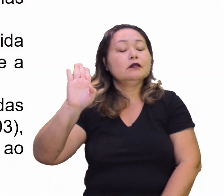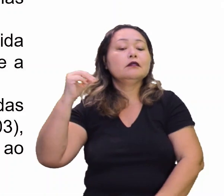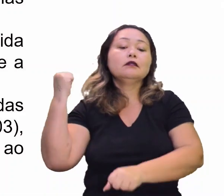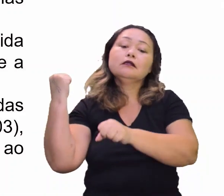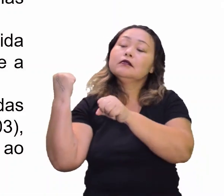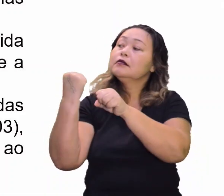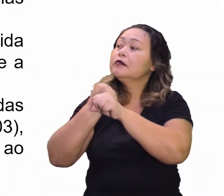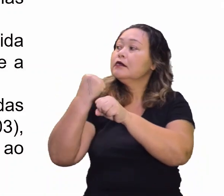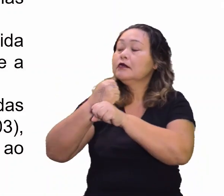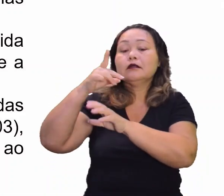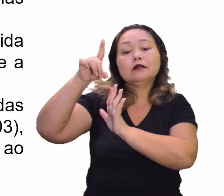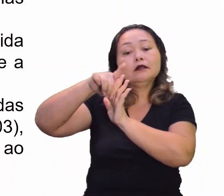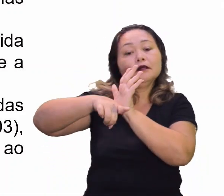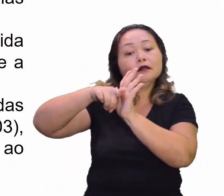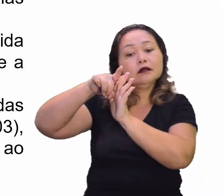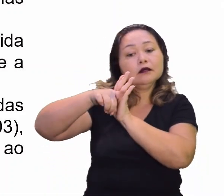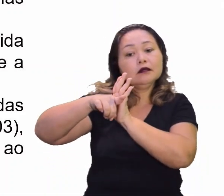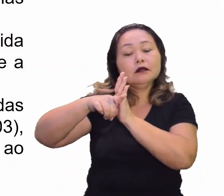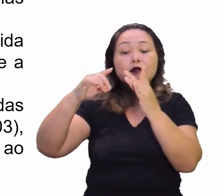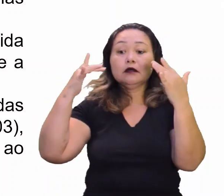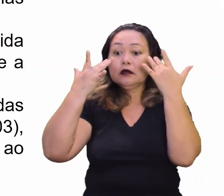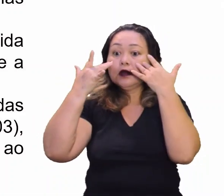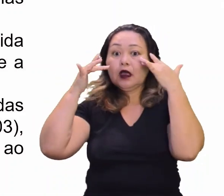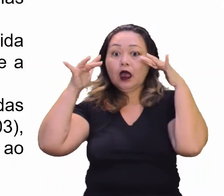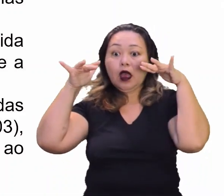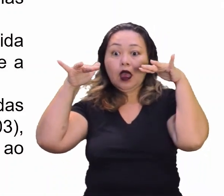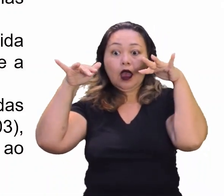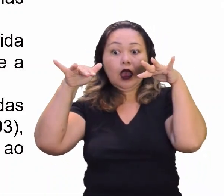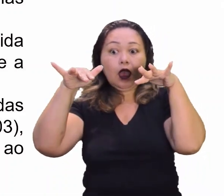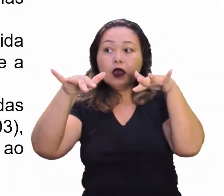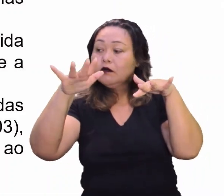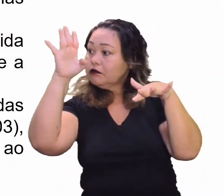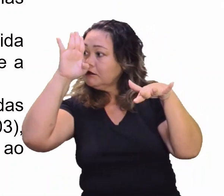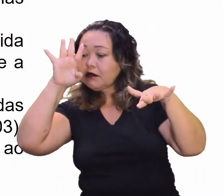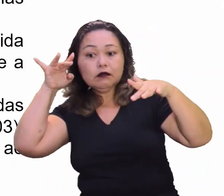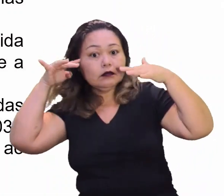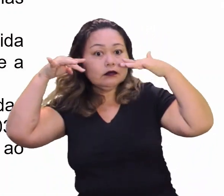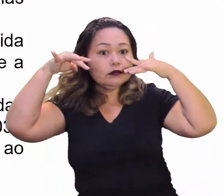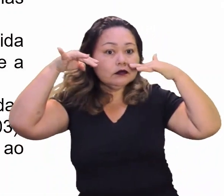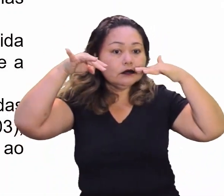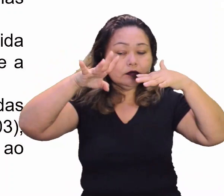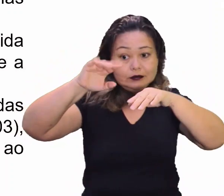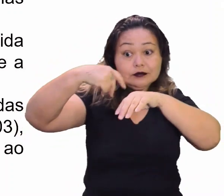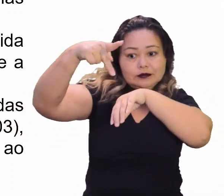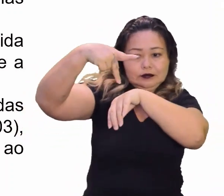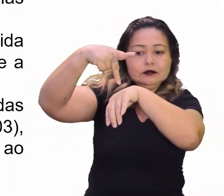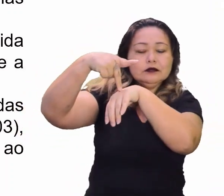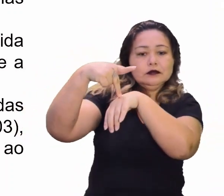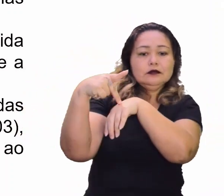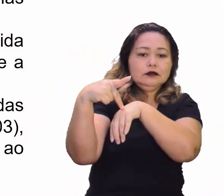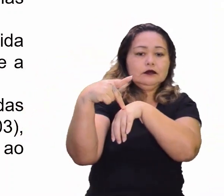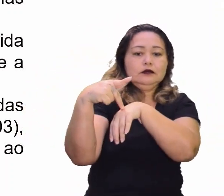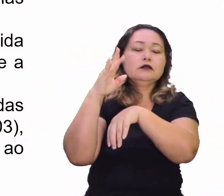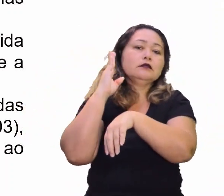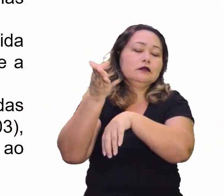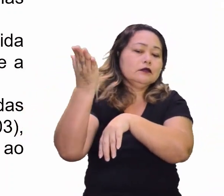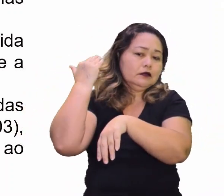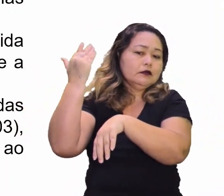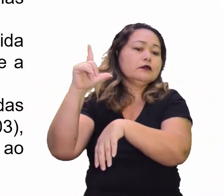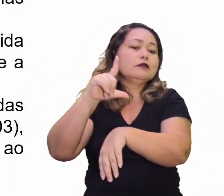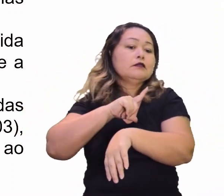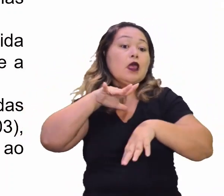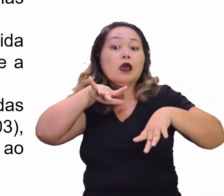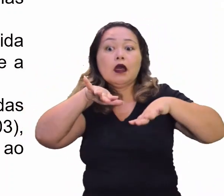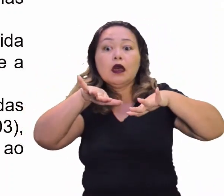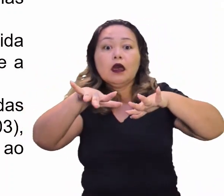B. A construção da Madeira-Mamoré atraiu gente de todo o Brasil e do exterior, que já naquela